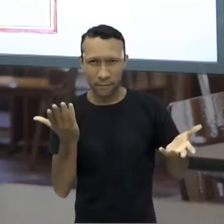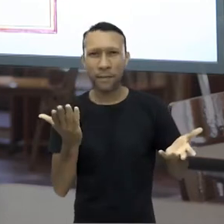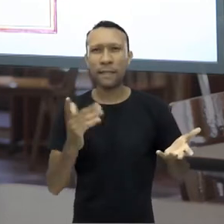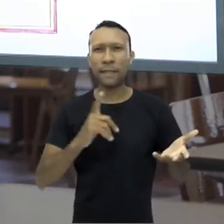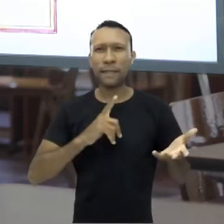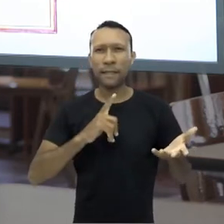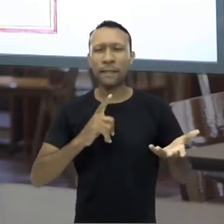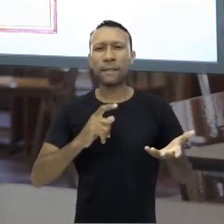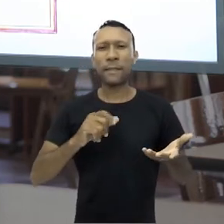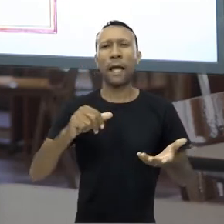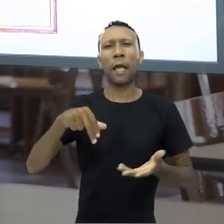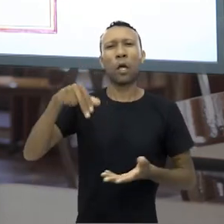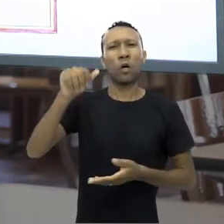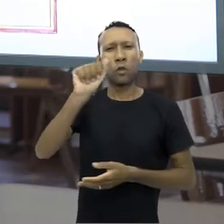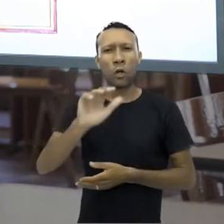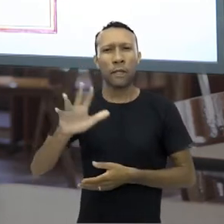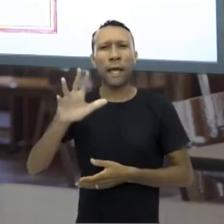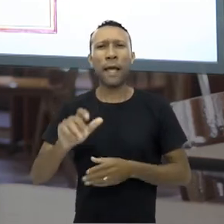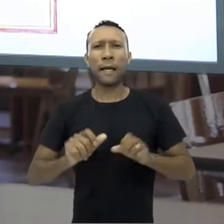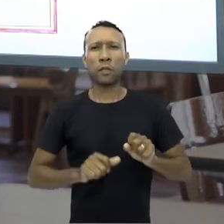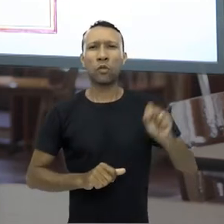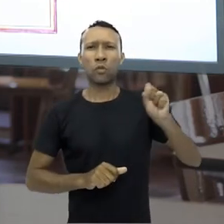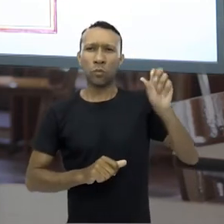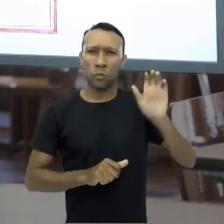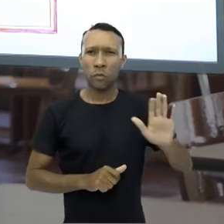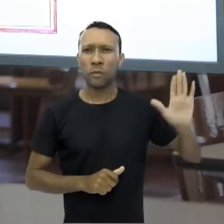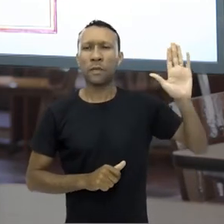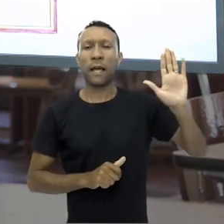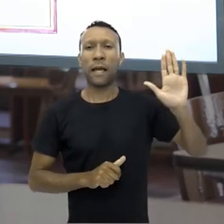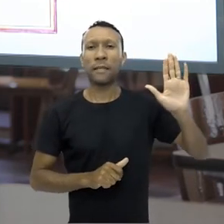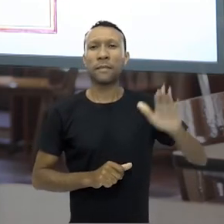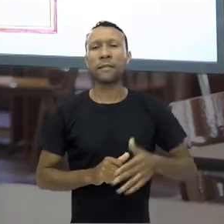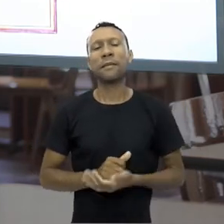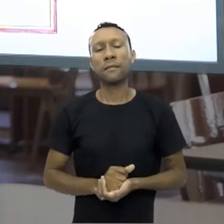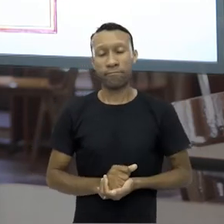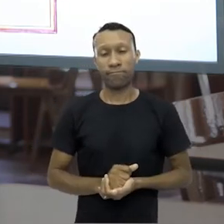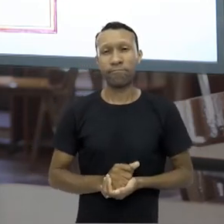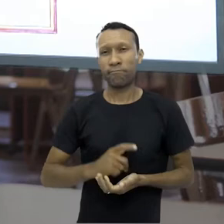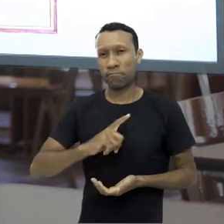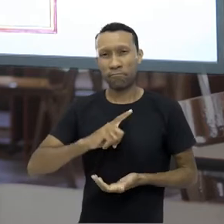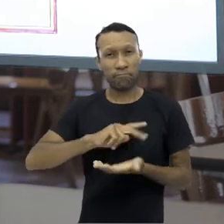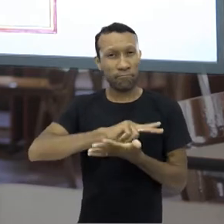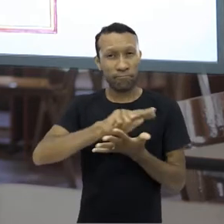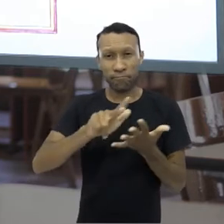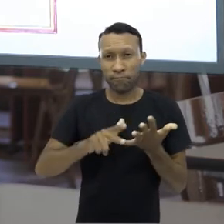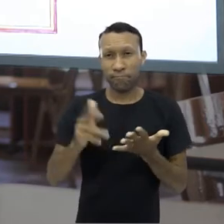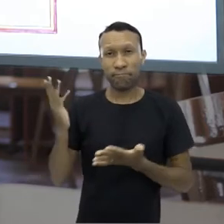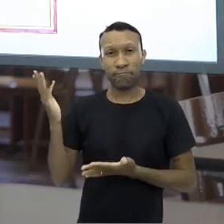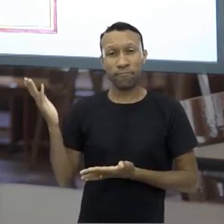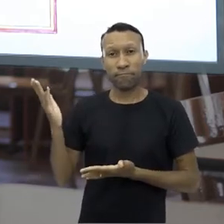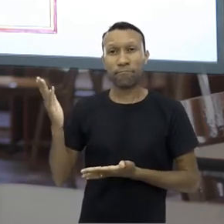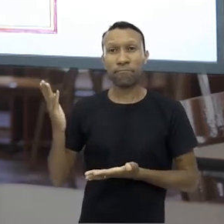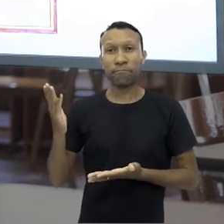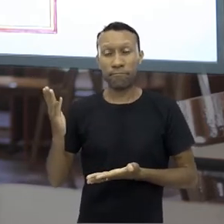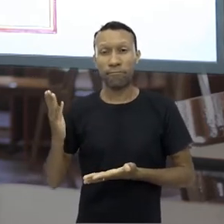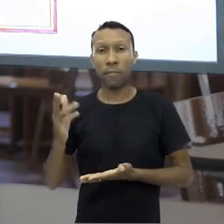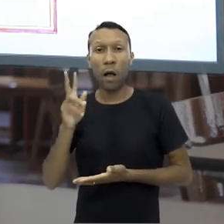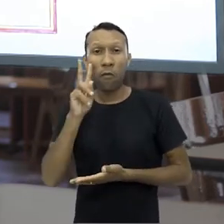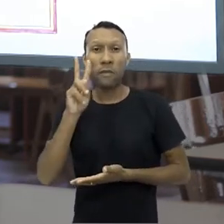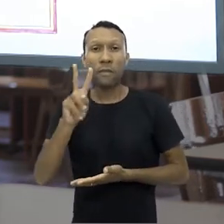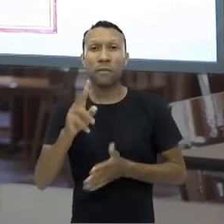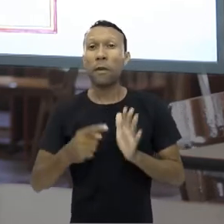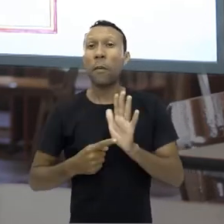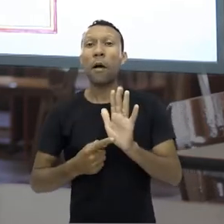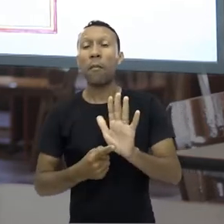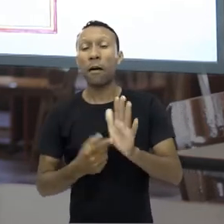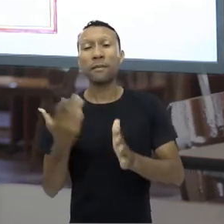oeste, tem o nordeste, o sudeste, o noroeste e o sudoeste, tá certo? Esses conceitos de localização que eu trouxe para vocês foi